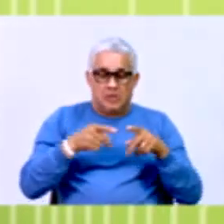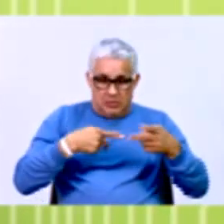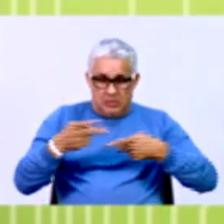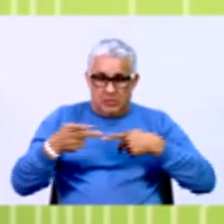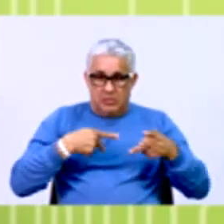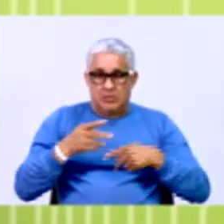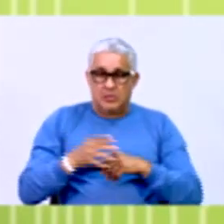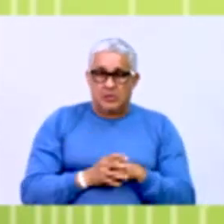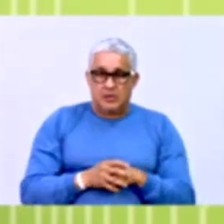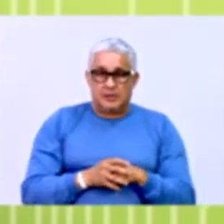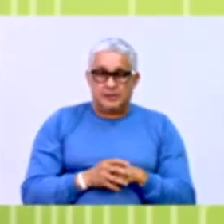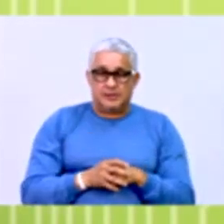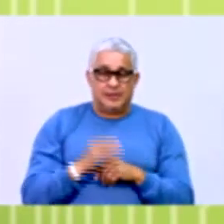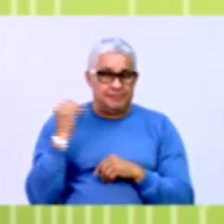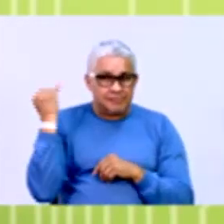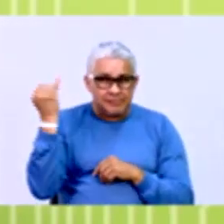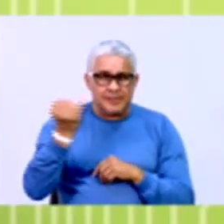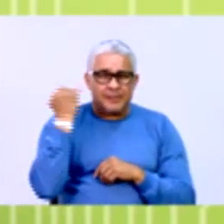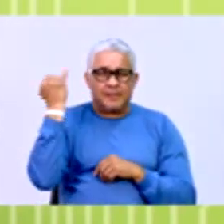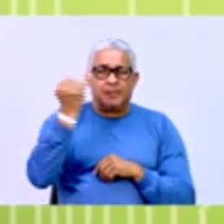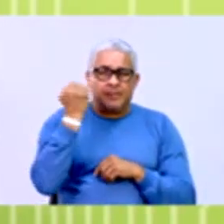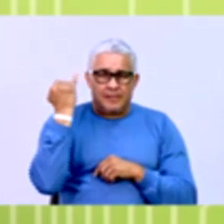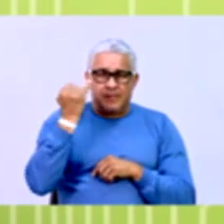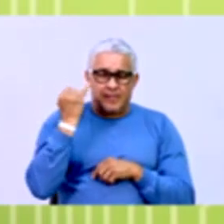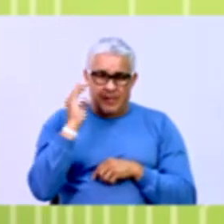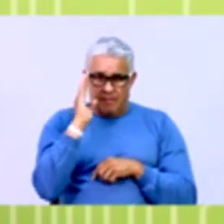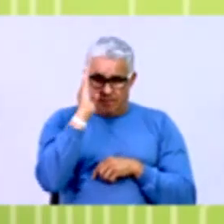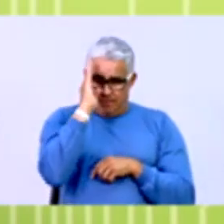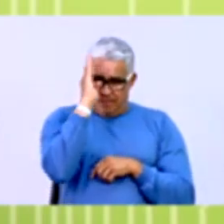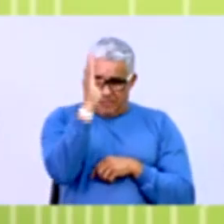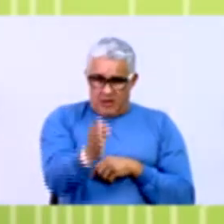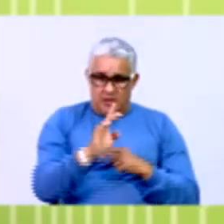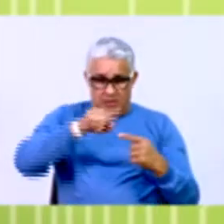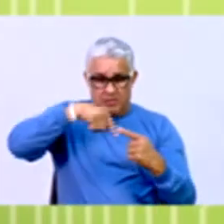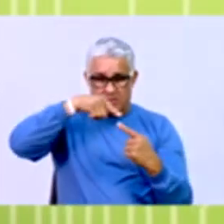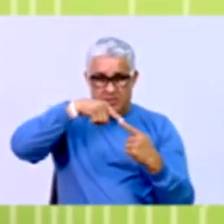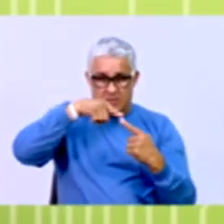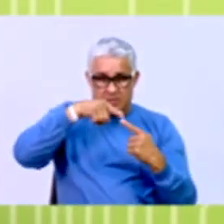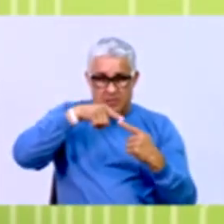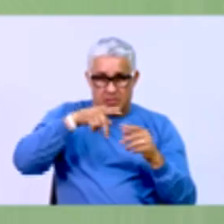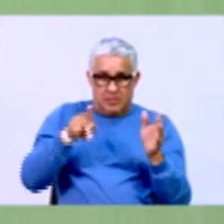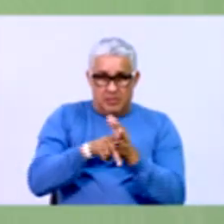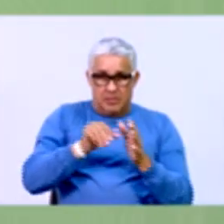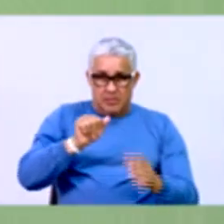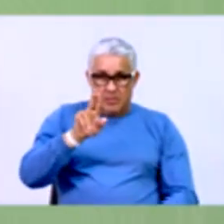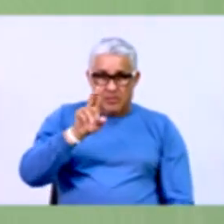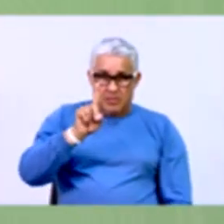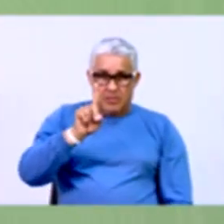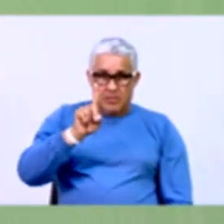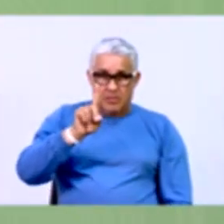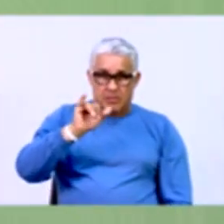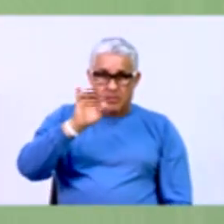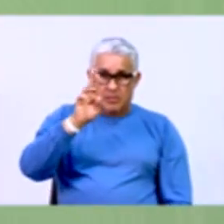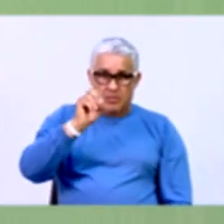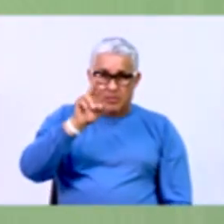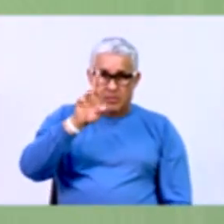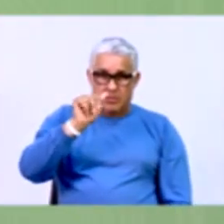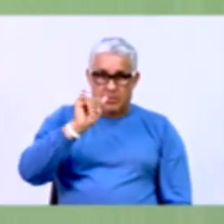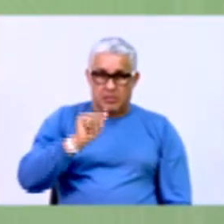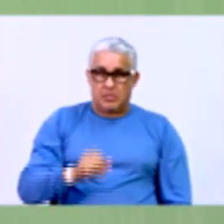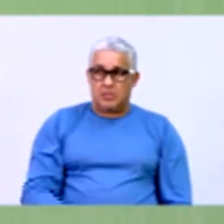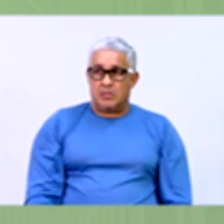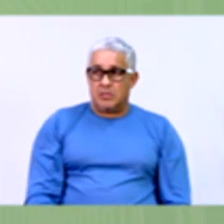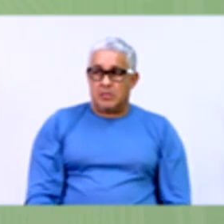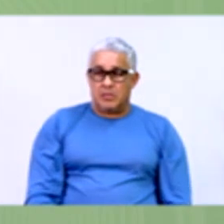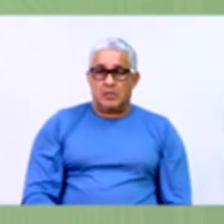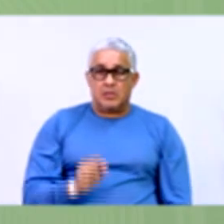tarefa indispensável para direcionamento dos objetivos da auditoria, né? Então, aquilo que a gente